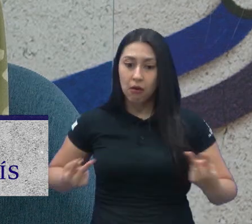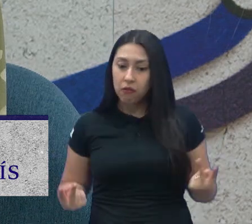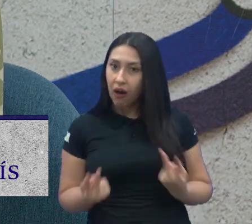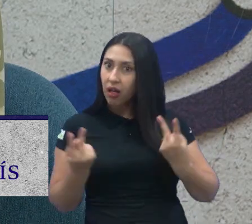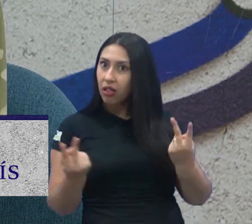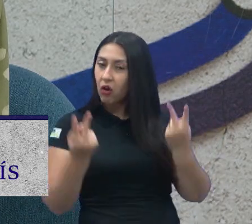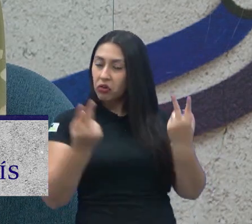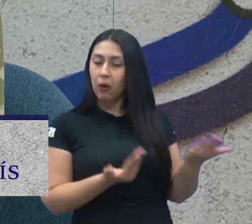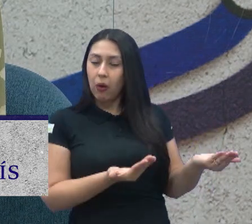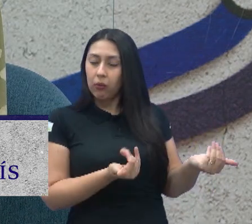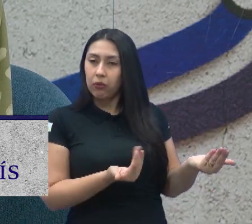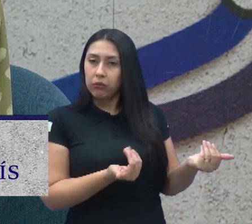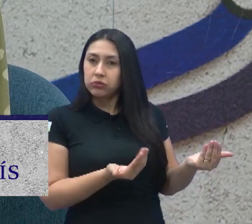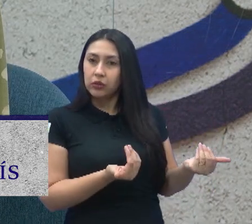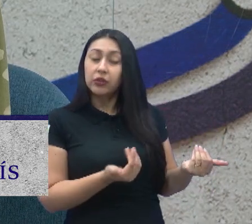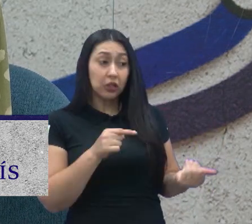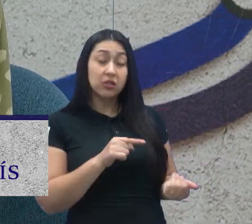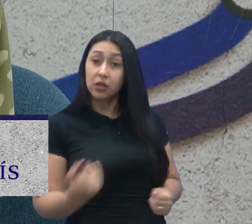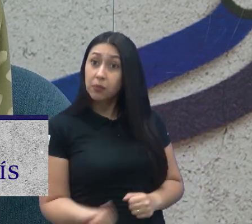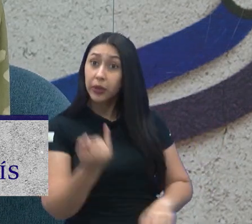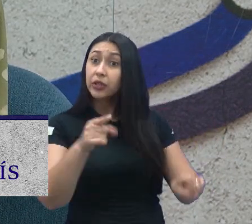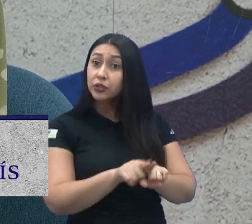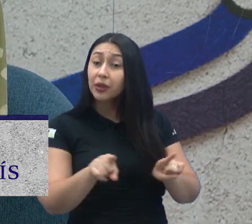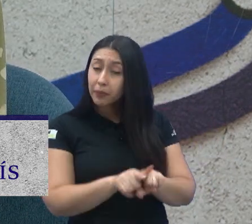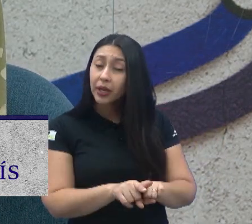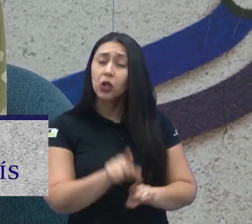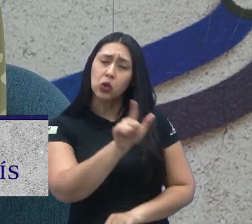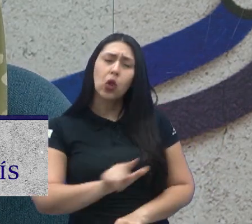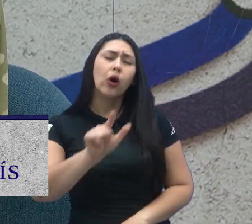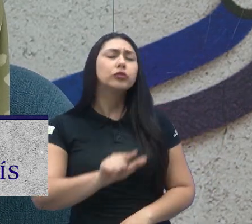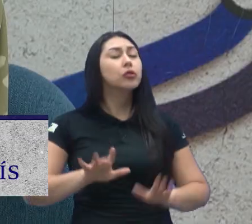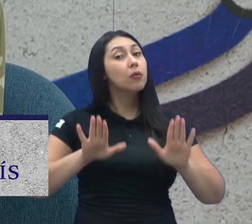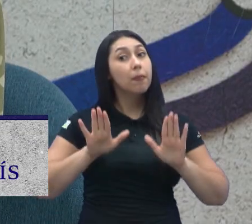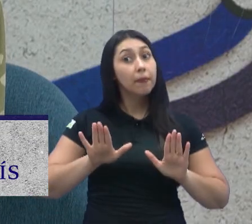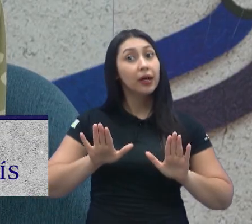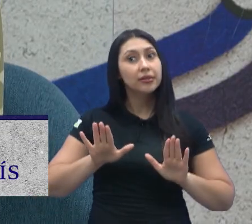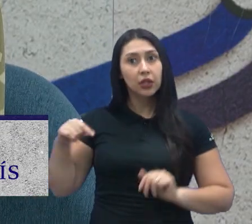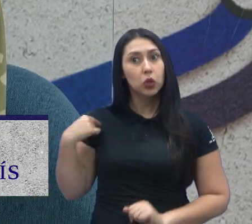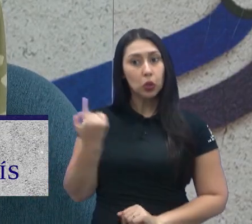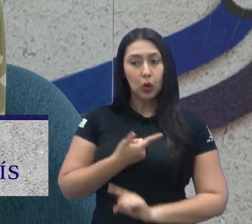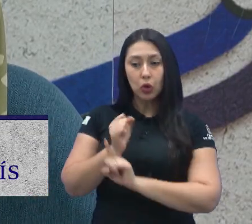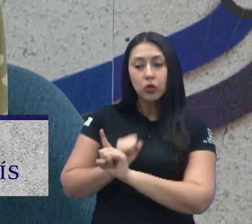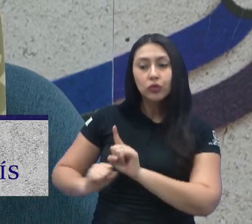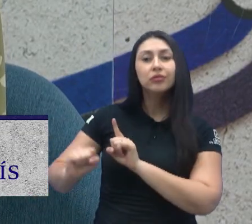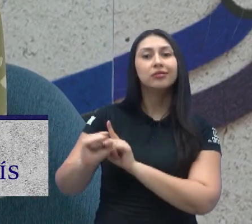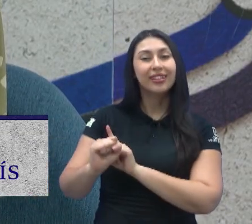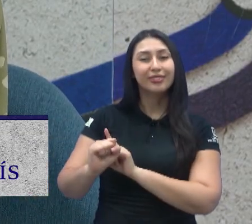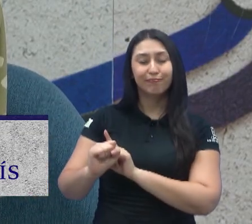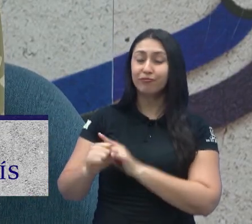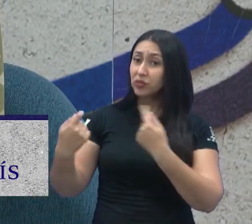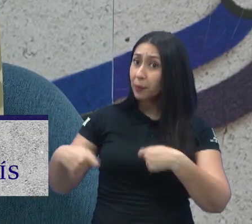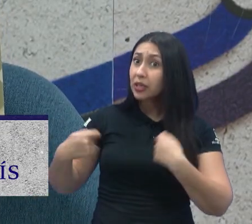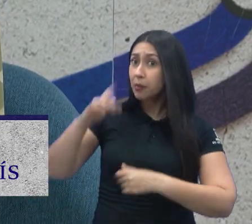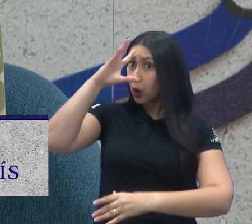da juventude, que também é importante no ciclo da vida, logicamente, mas nós ainda, enquanto sociedade, temos essa dificuldade de